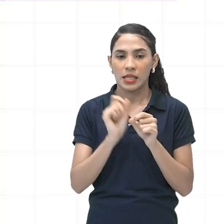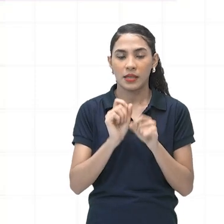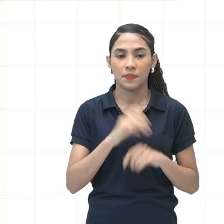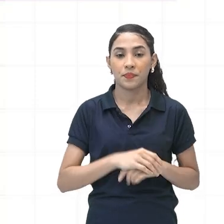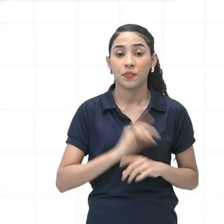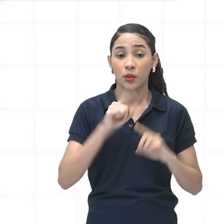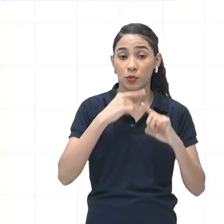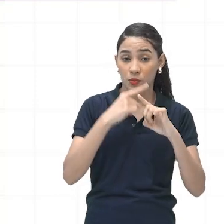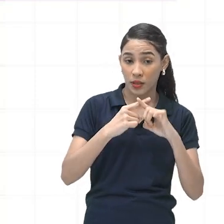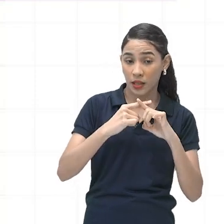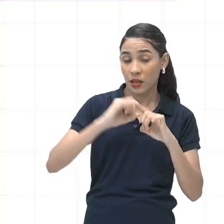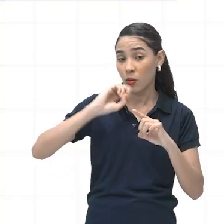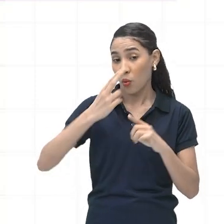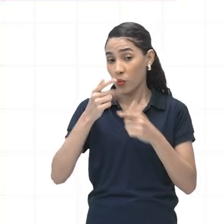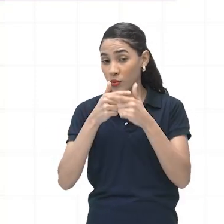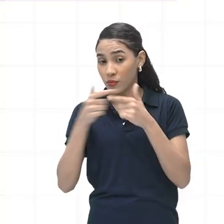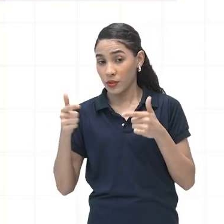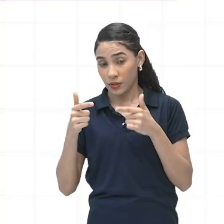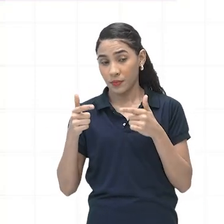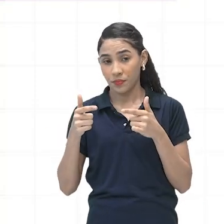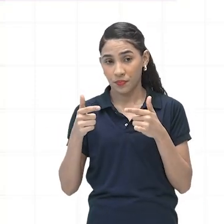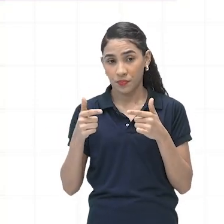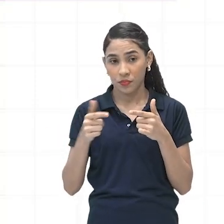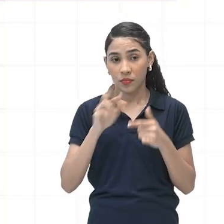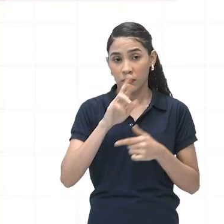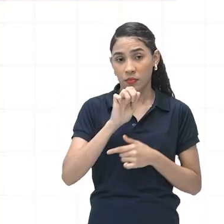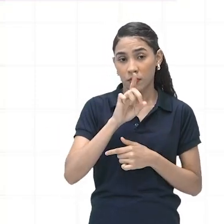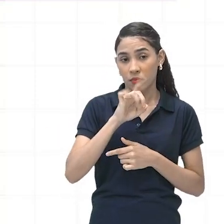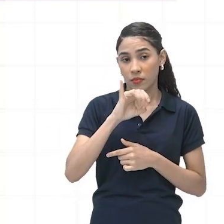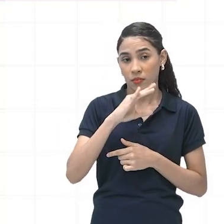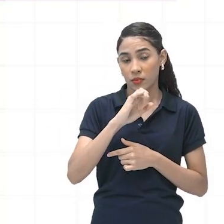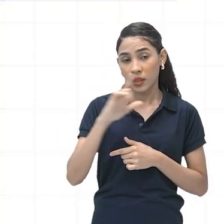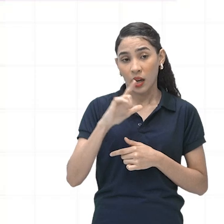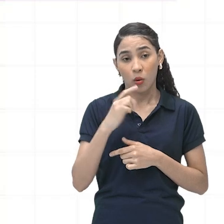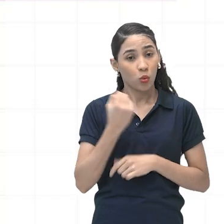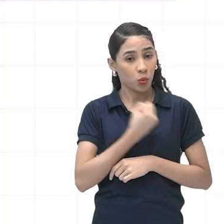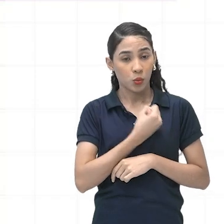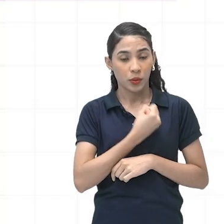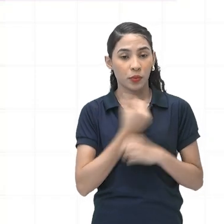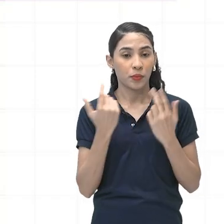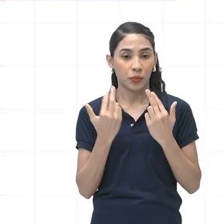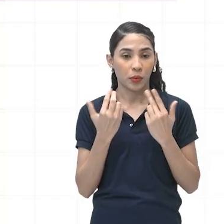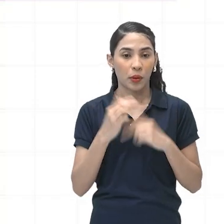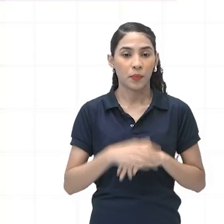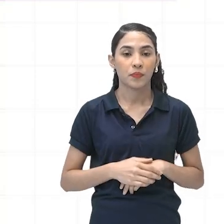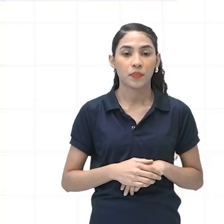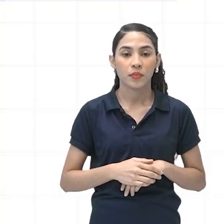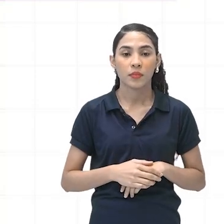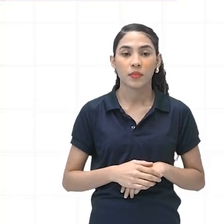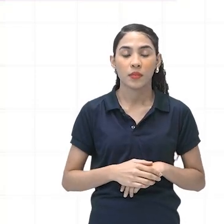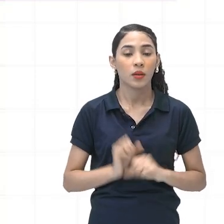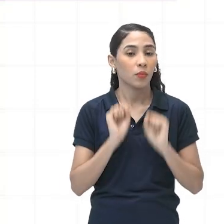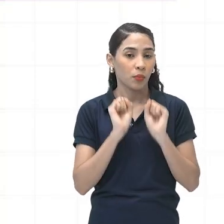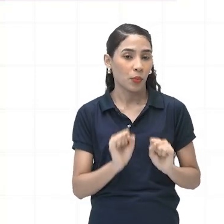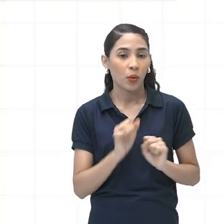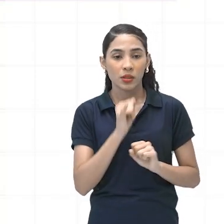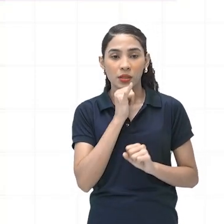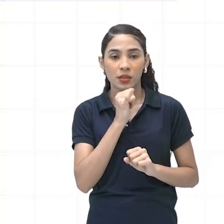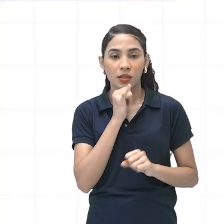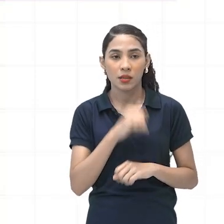vou multiplicar ou eu vou dividir esse radical pelo mesmo valor. Então, serve tanto